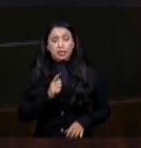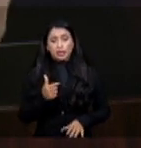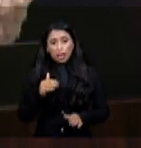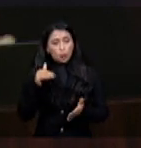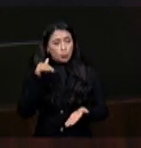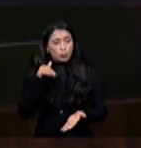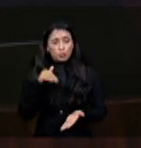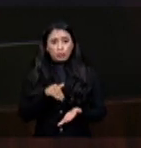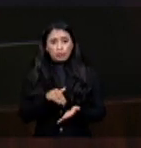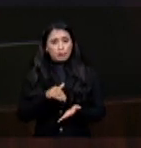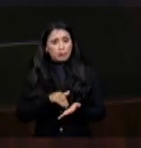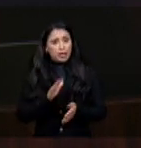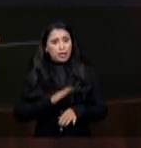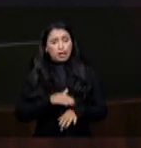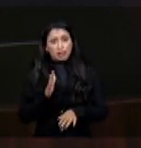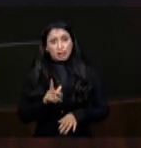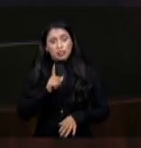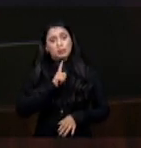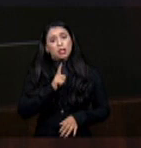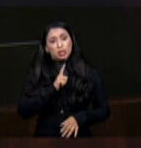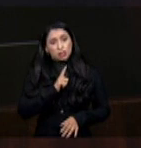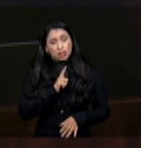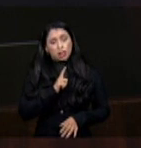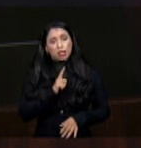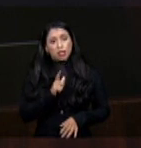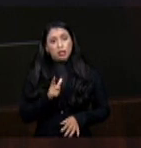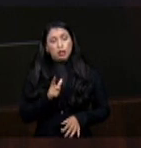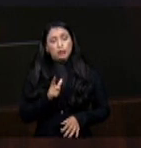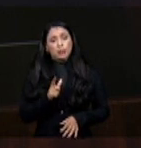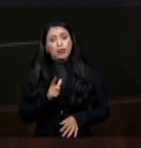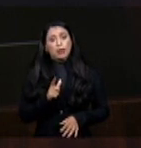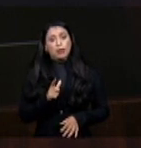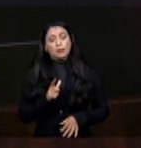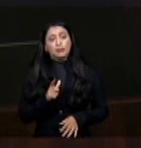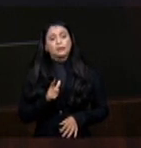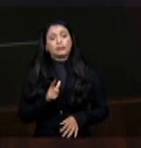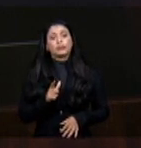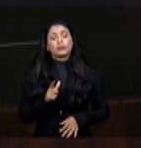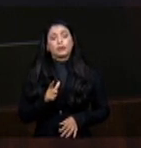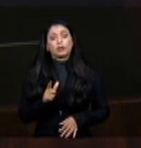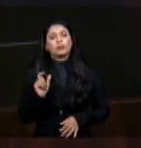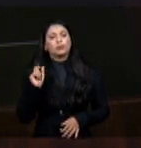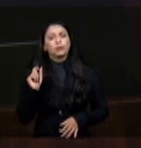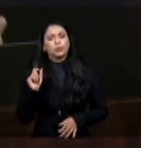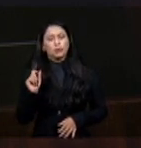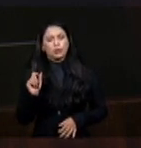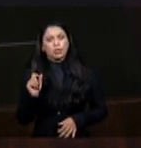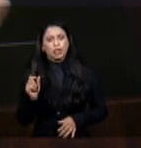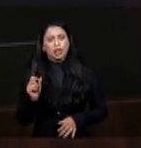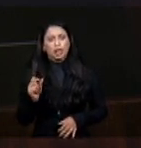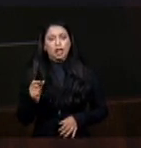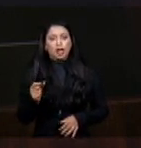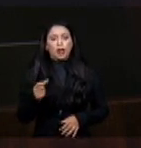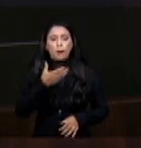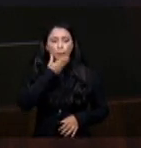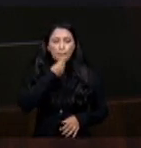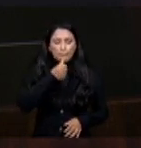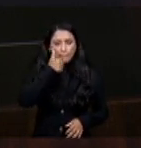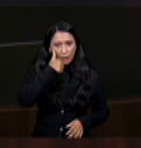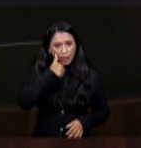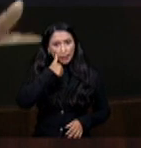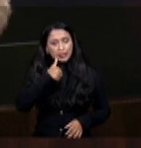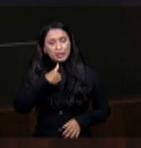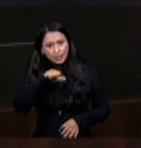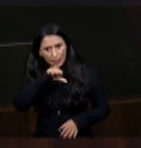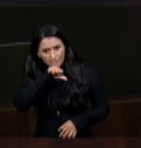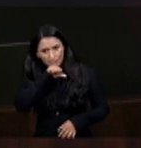pela mãe e no restante do tempo garante o gozo de uma licença parental ou seja compartilhada entre a